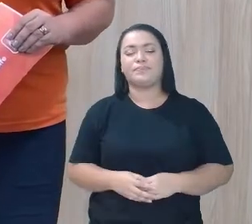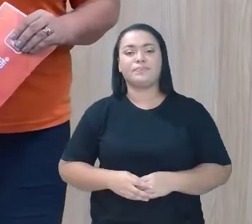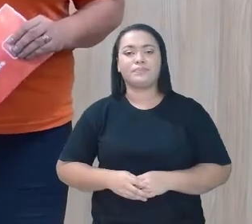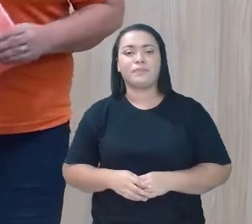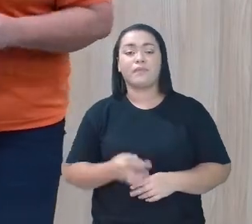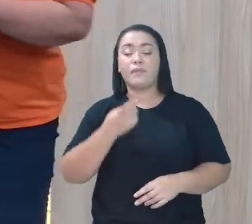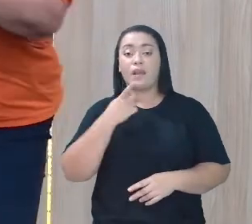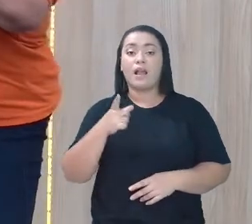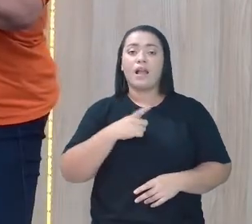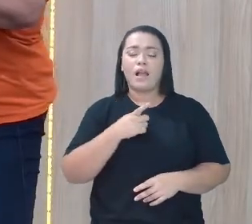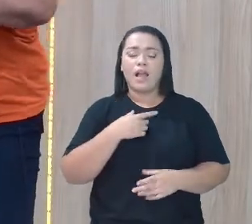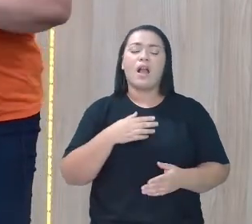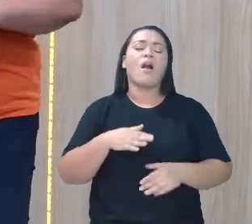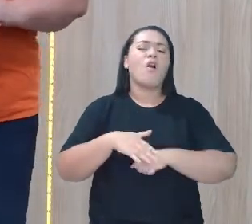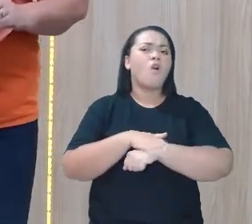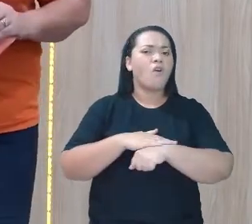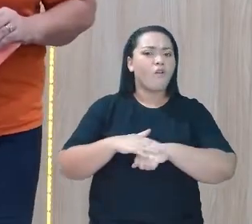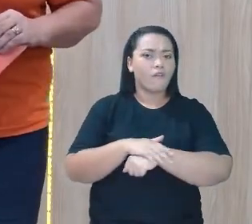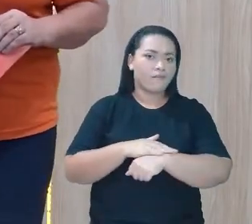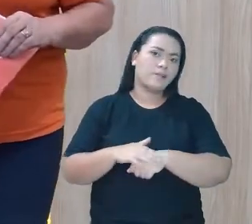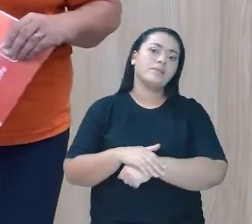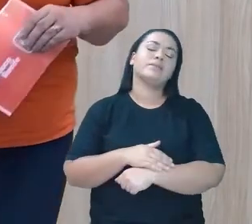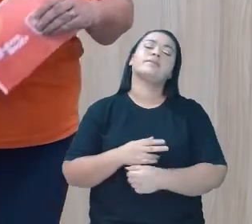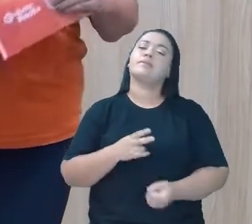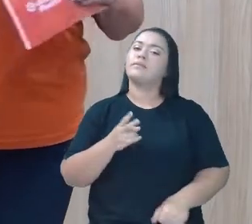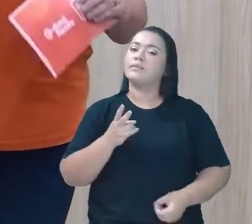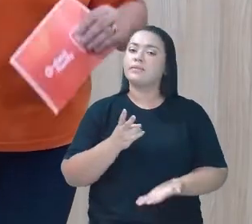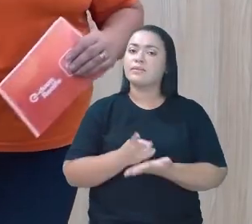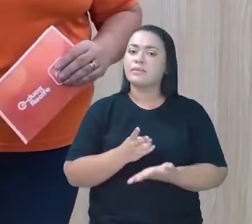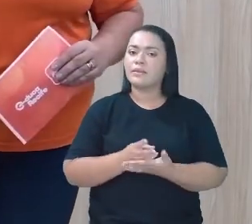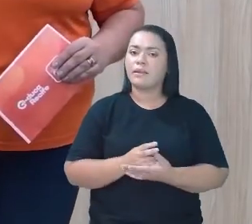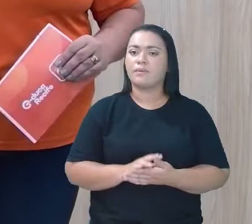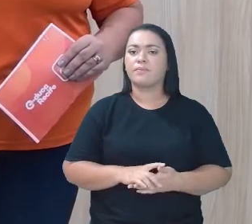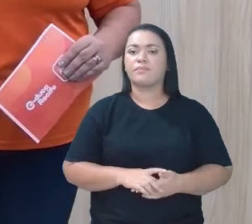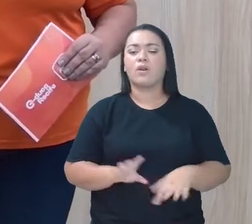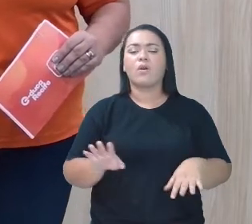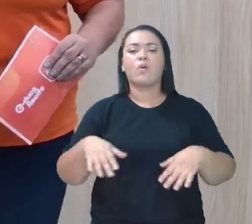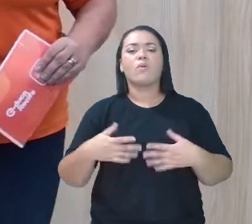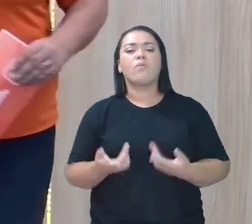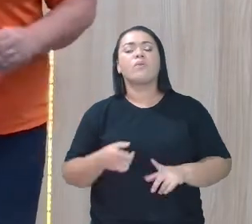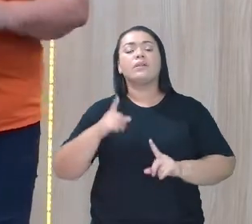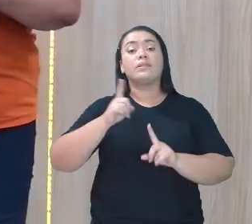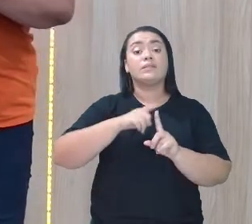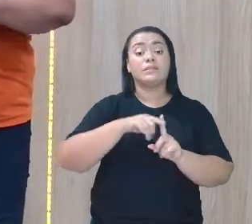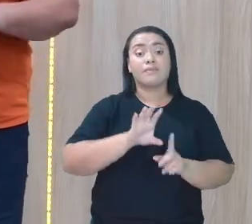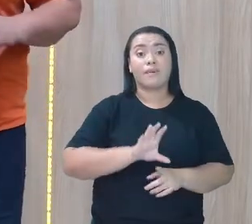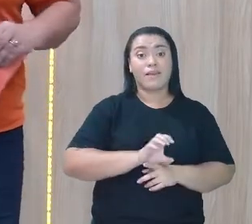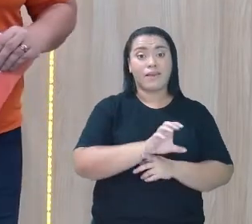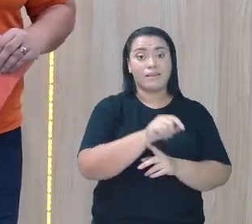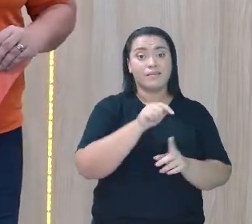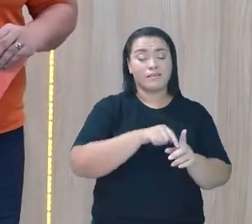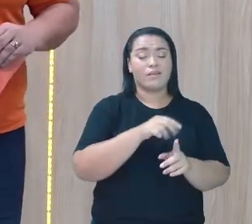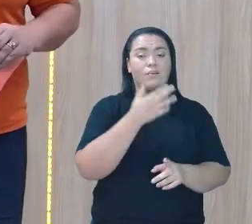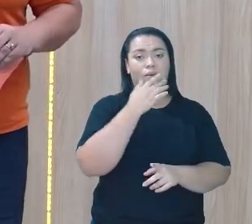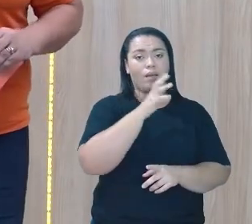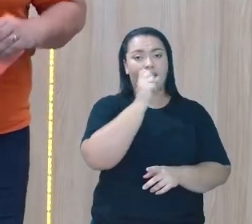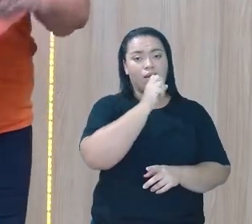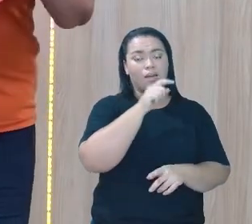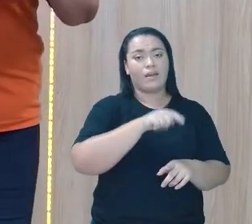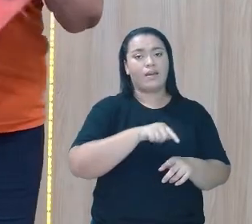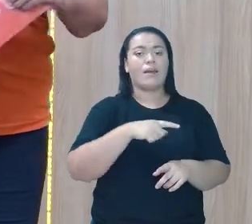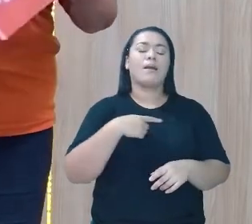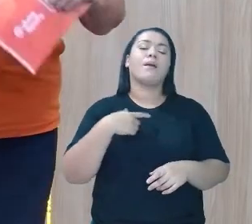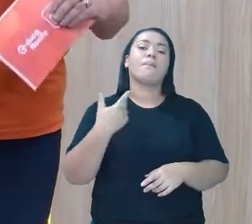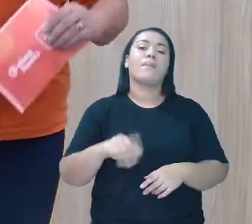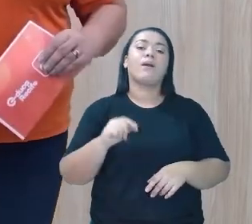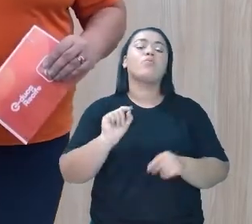respeito disso aí, né? Em relação aí ao combate à leucemia, a questão aí de um tipo de câncer que ataca aí o nosso sangue,